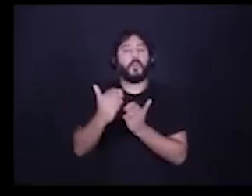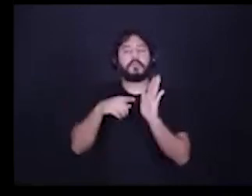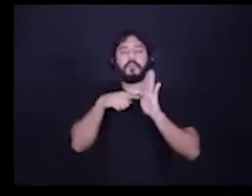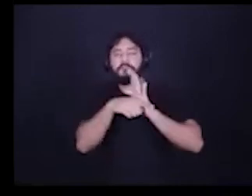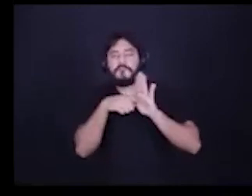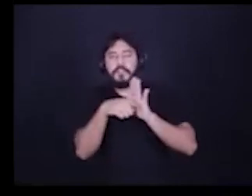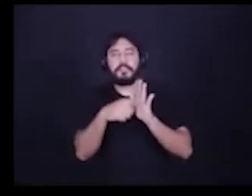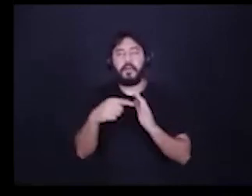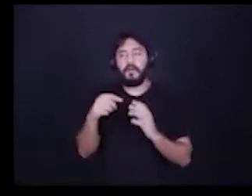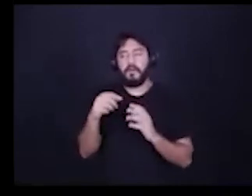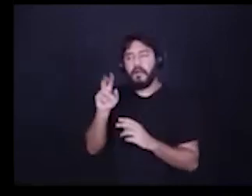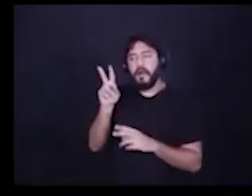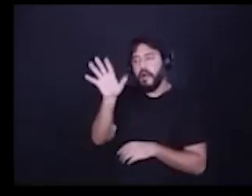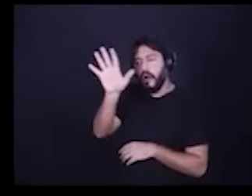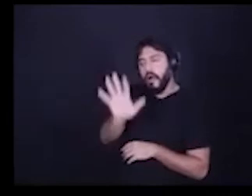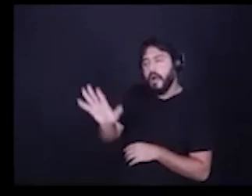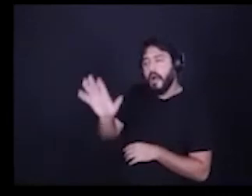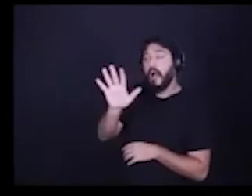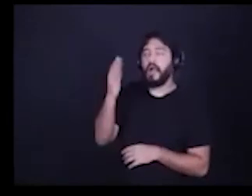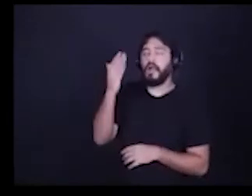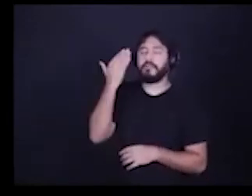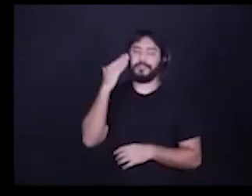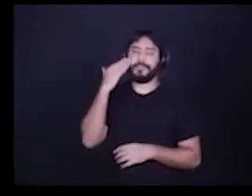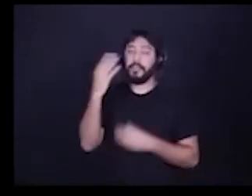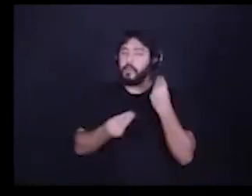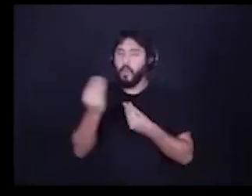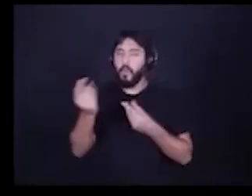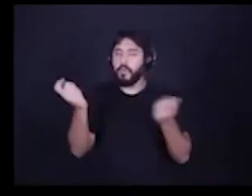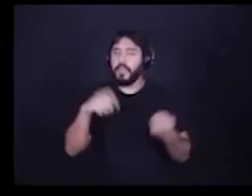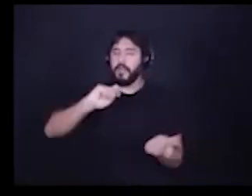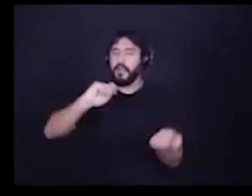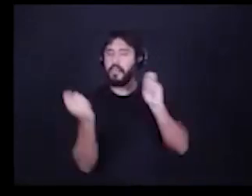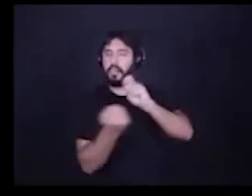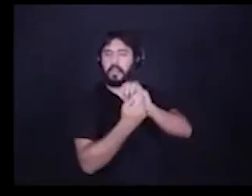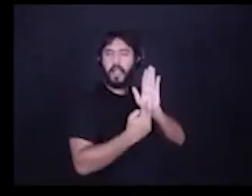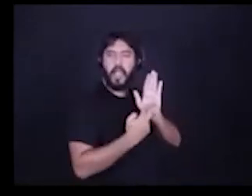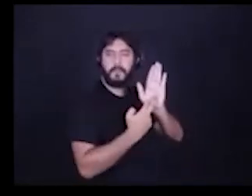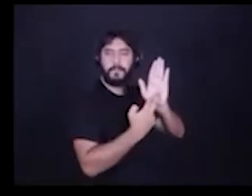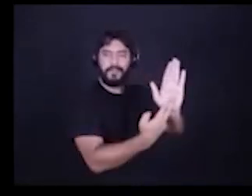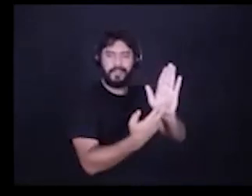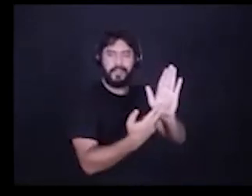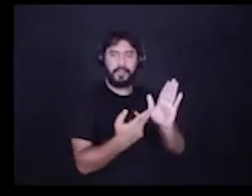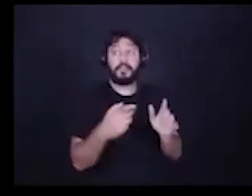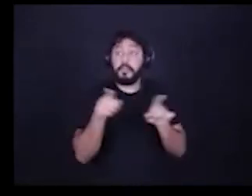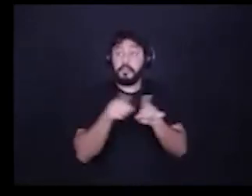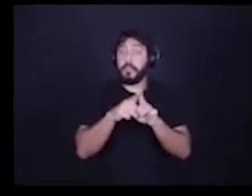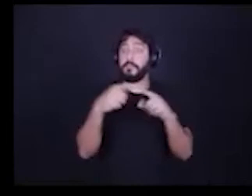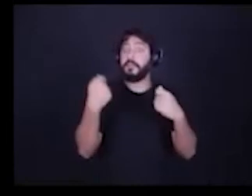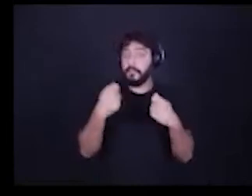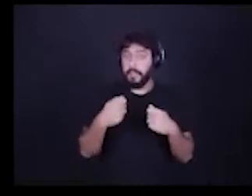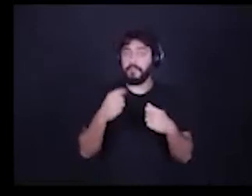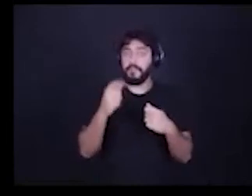para esses repertórios e entender como é que eu podia representar, sobretudo, uma ideia de multiplicidade de